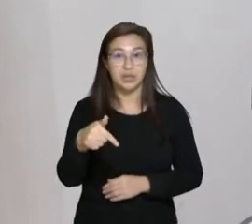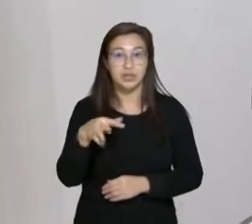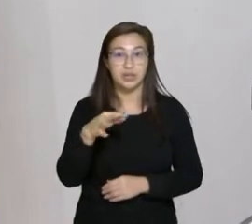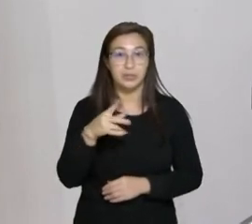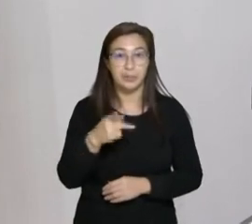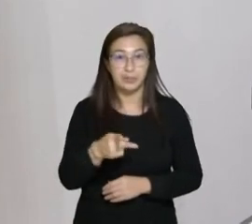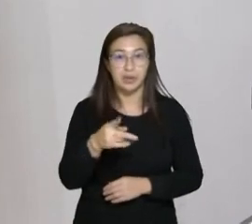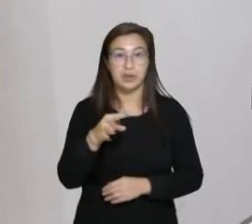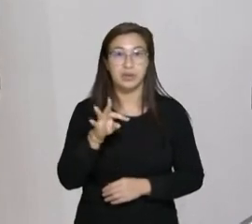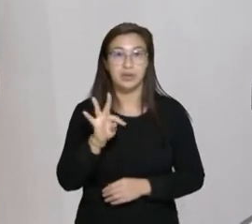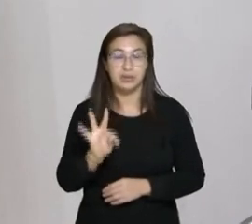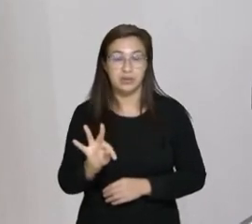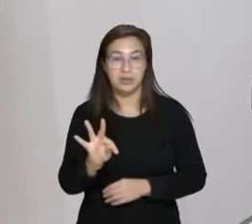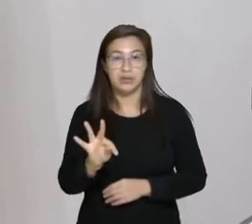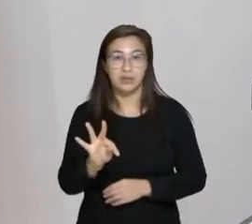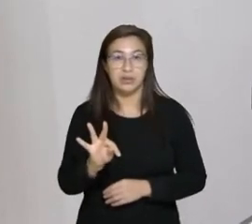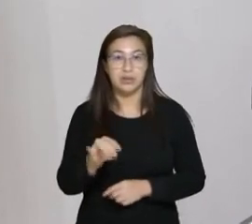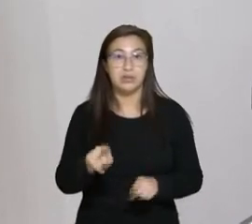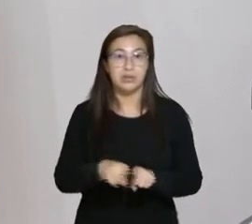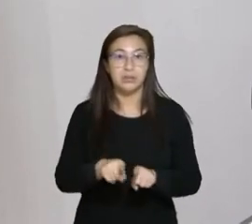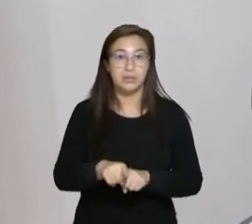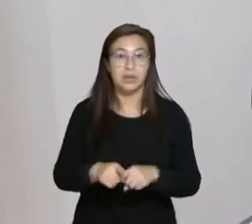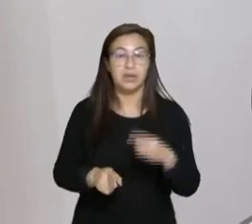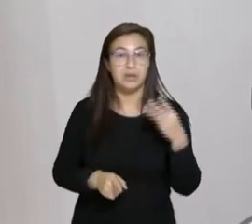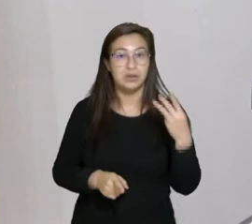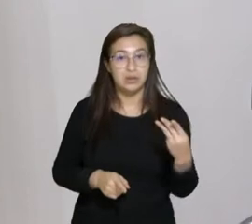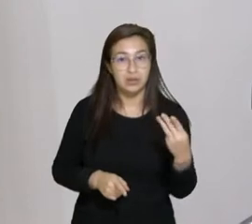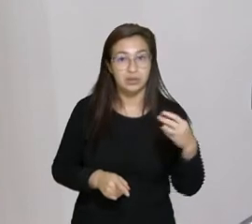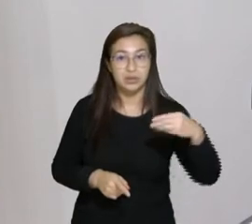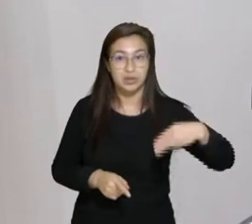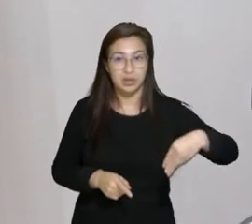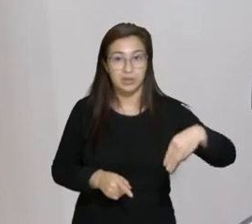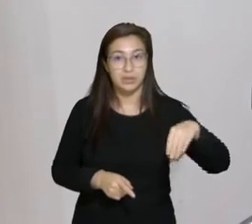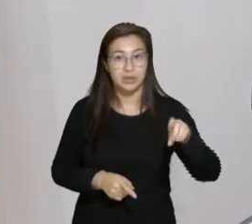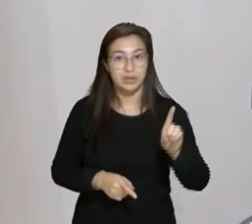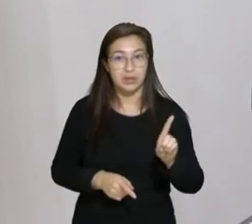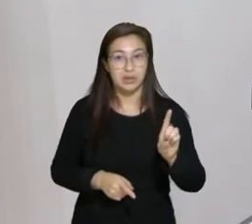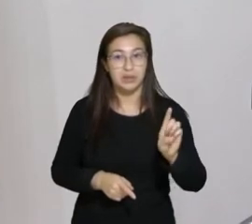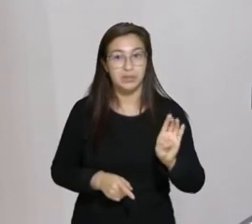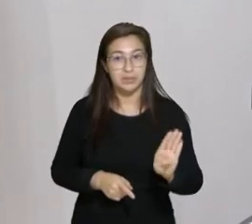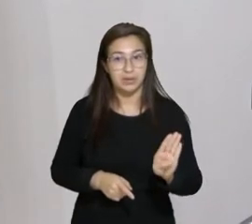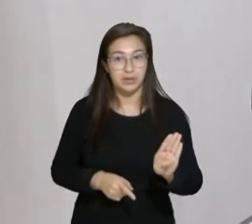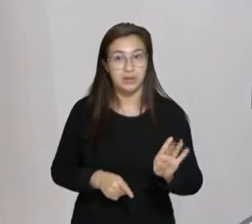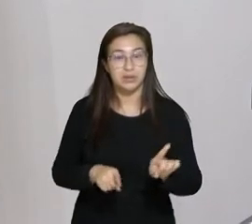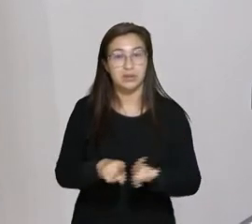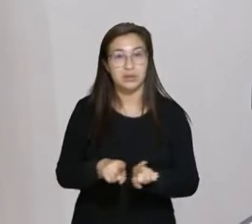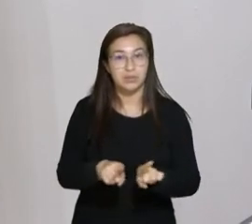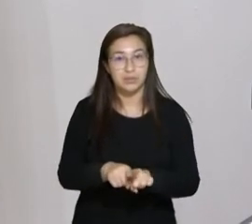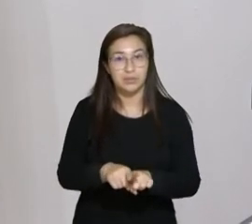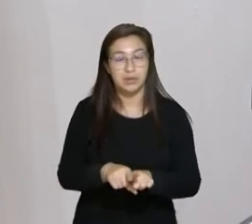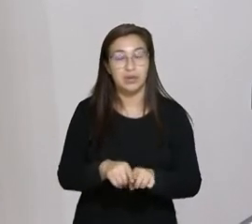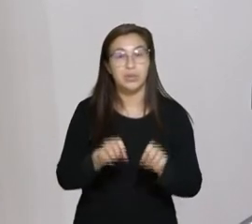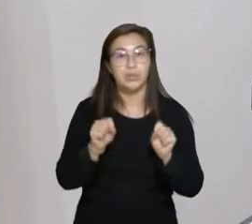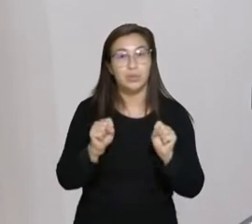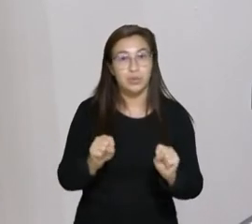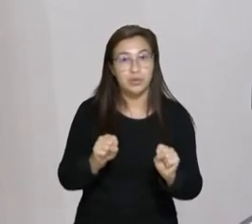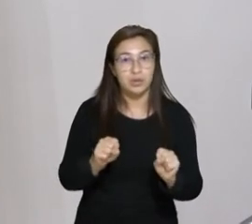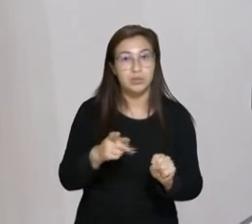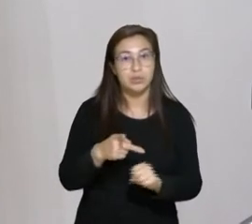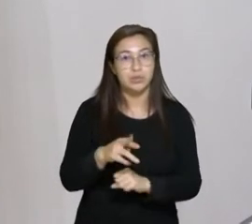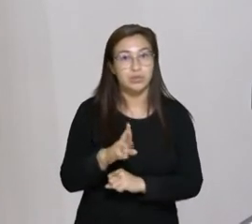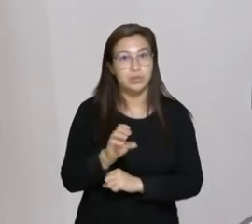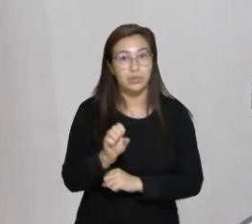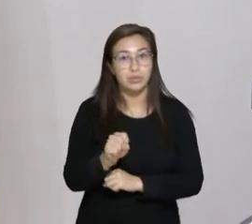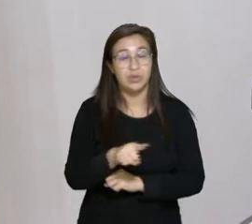foram mais três votos do MDB mais voto do podemos e o voto do próximo Essa é a